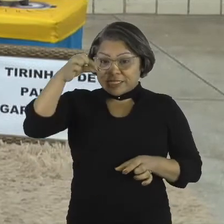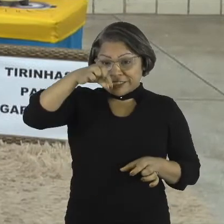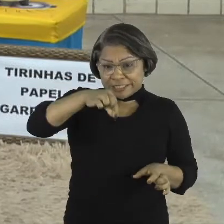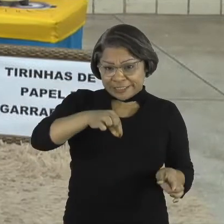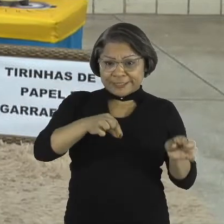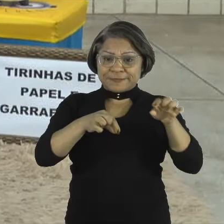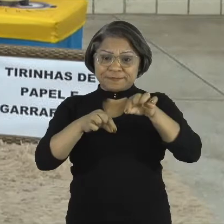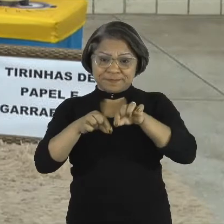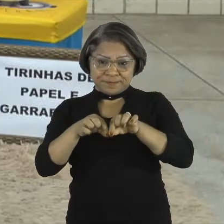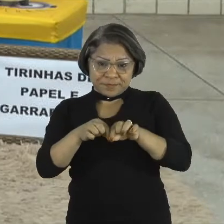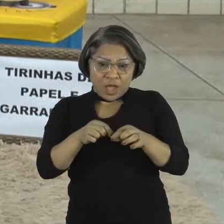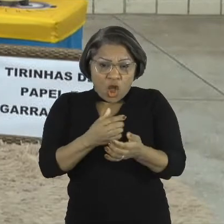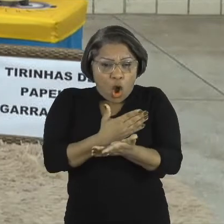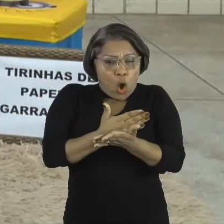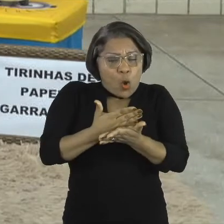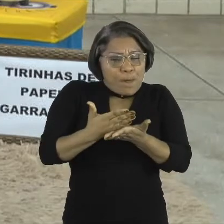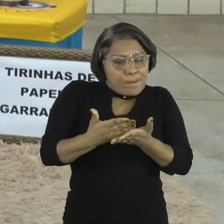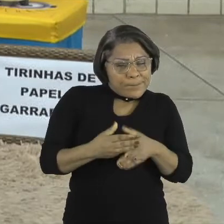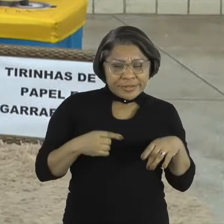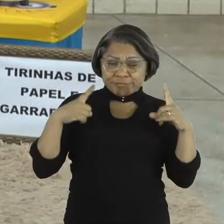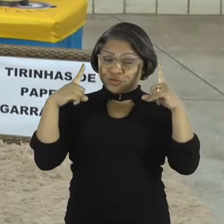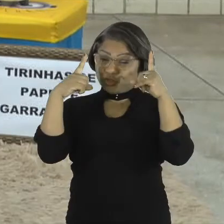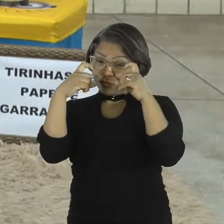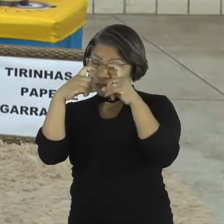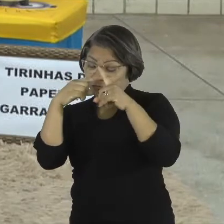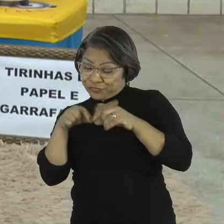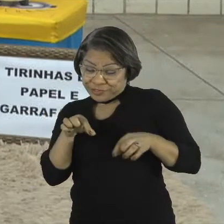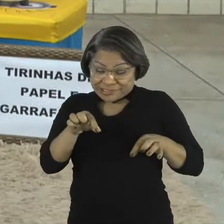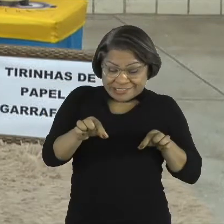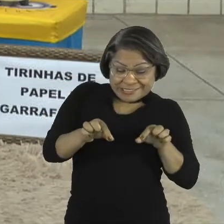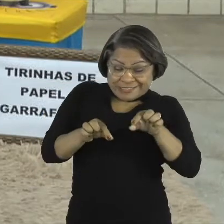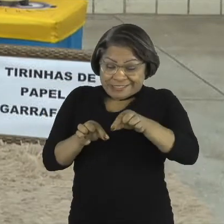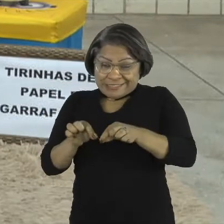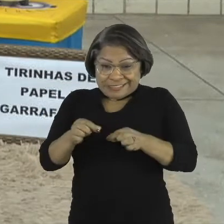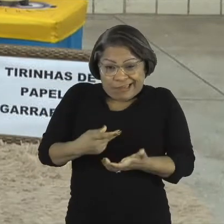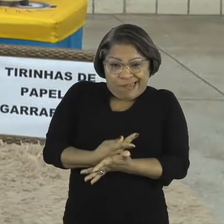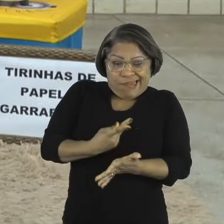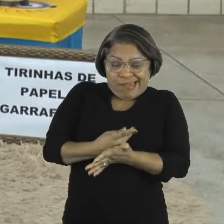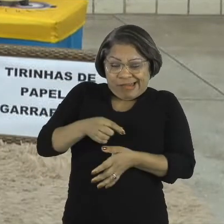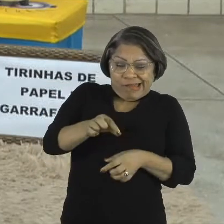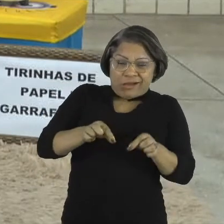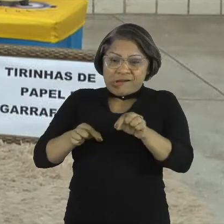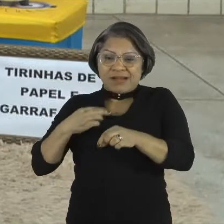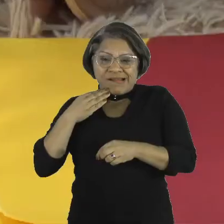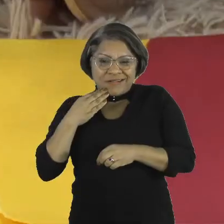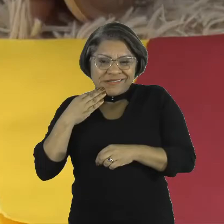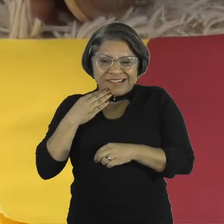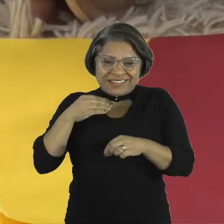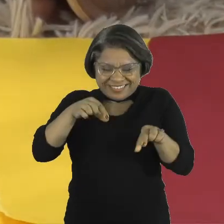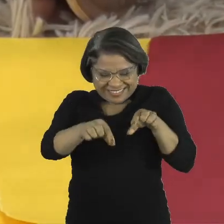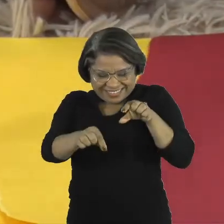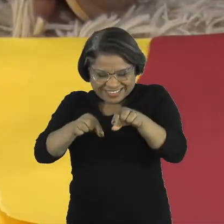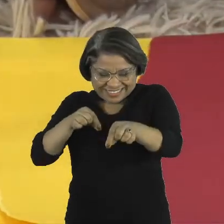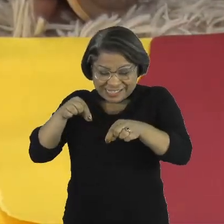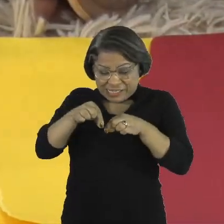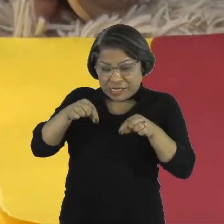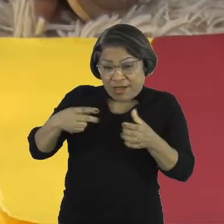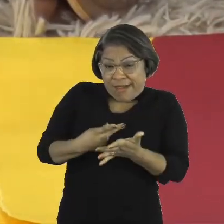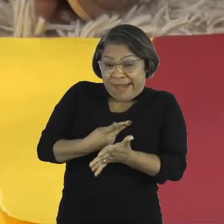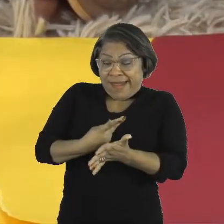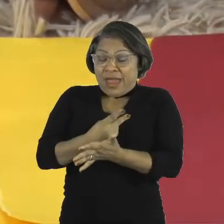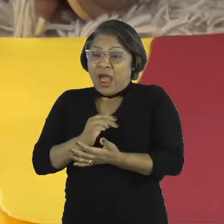ser que ele tenha uma dificuldade para estar acertando essa tirinha aqui no buraquinho, mas você